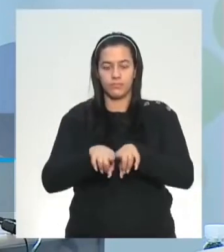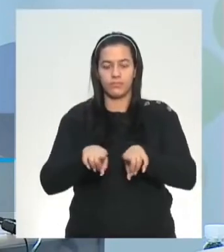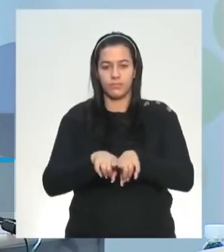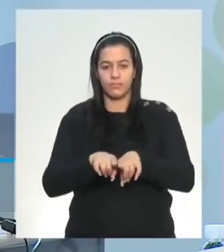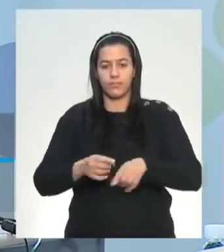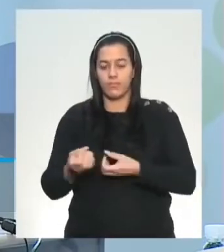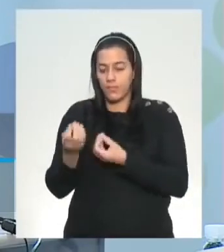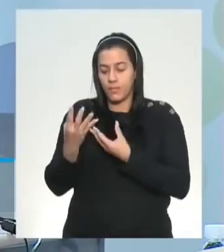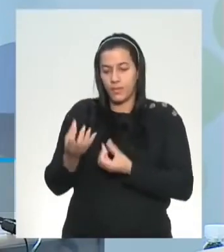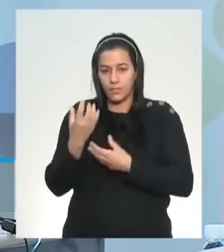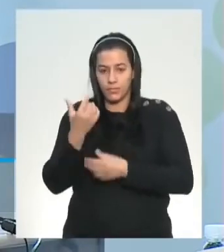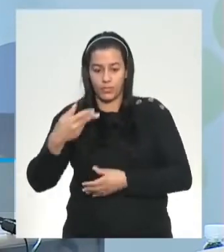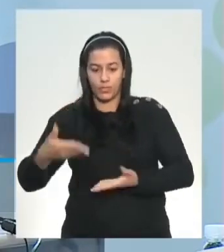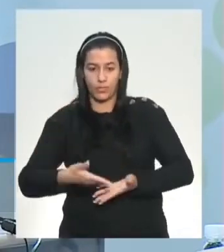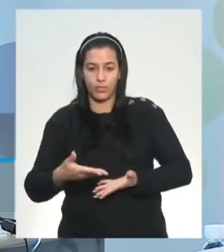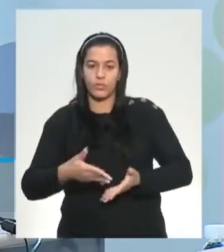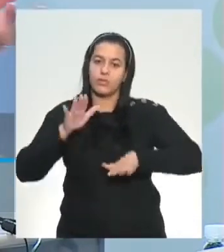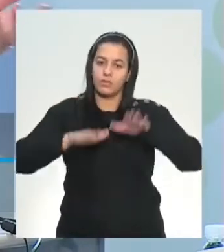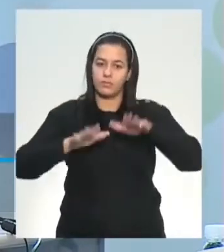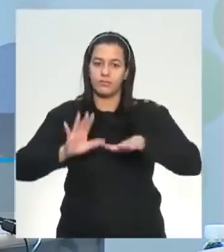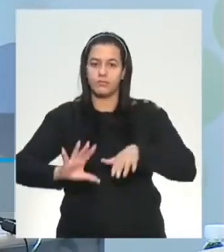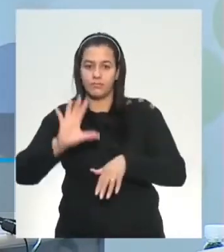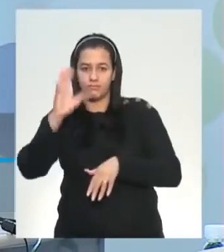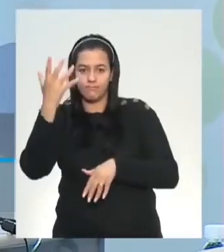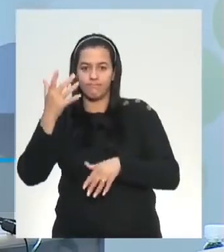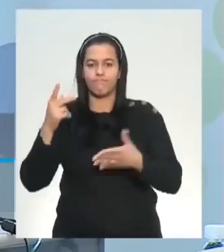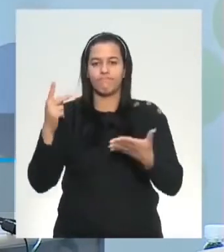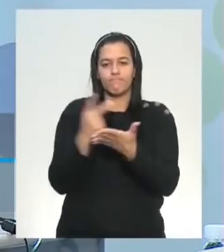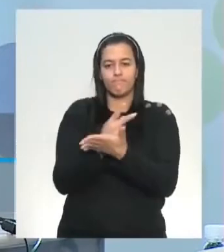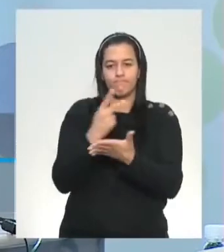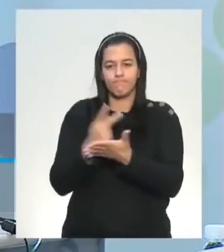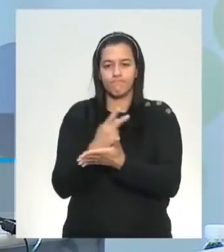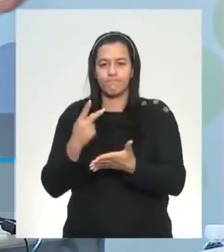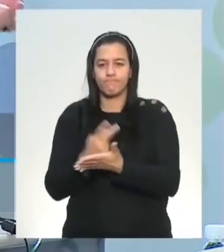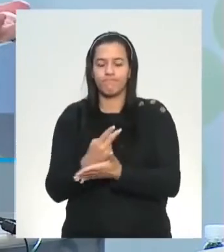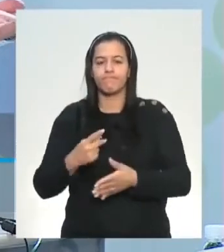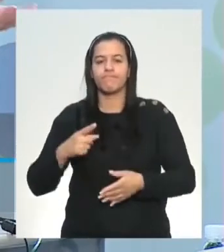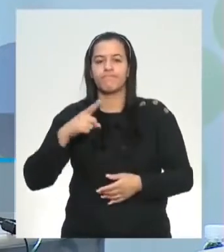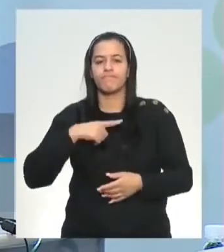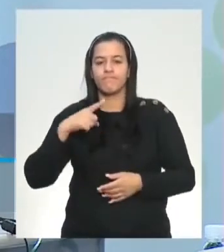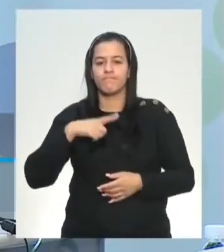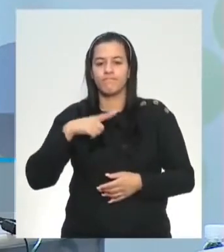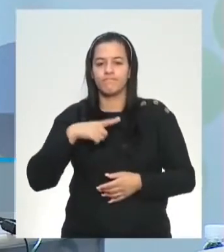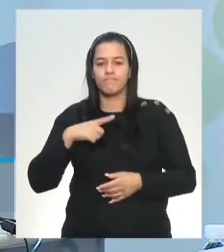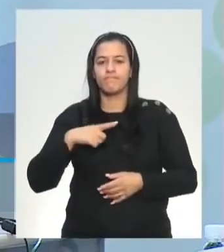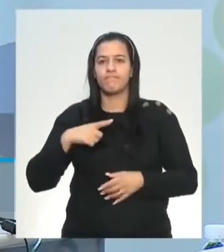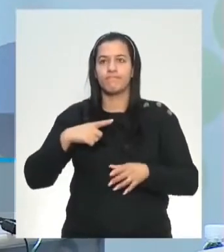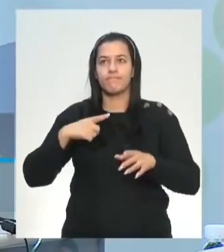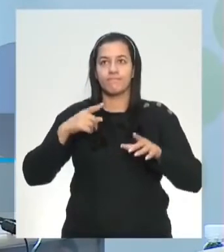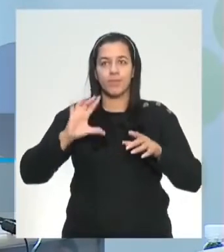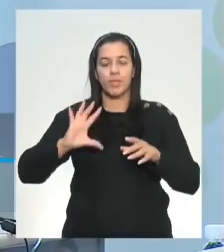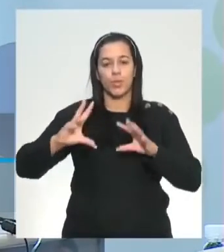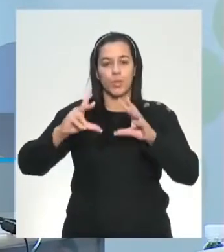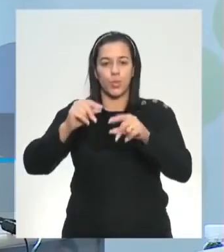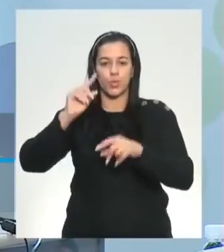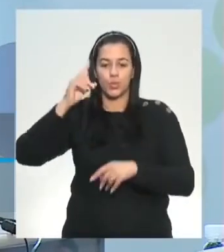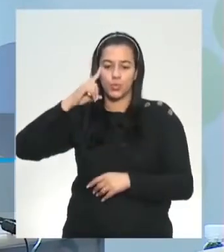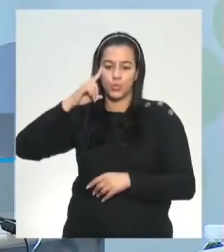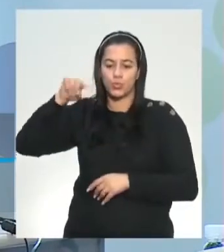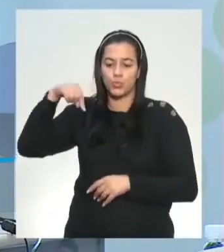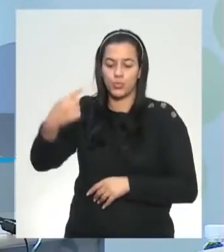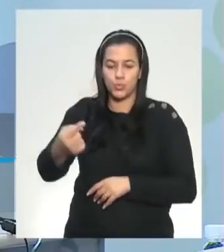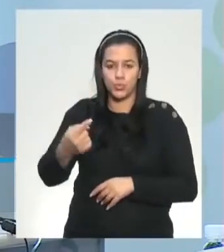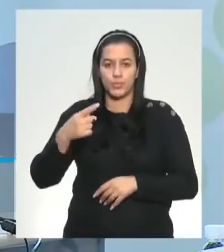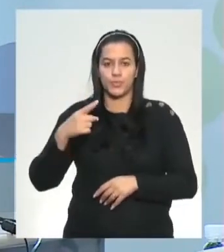hoje, também acontecem os erros, porque é como nós falamos aqui, né? Existe uma previsão do que vai acontecer no dia seguinte. Você